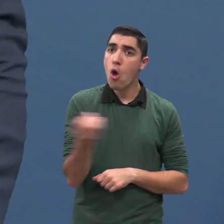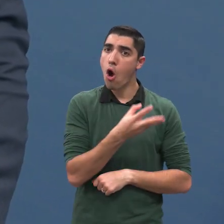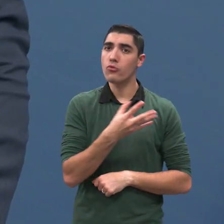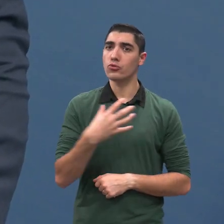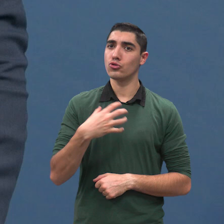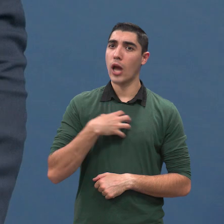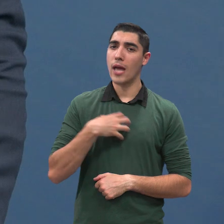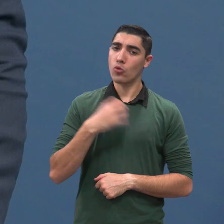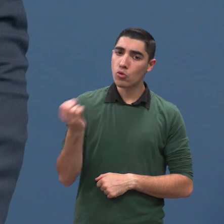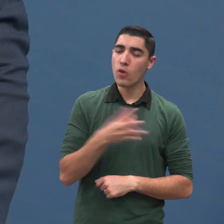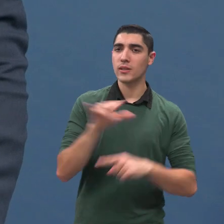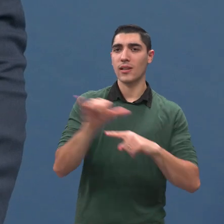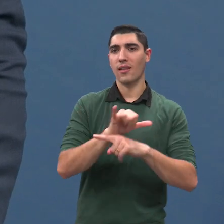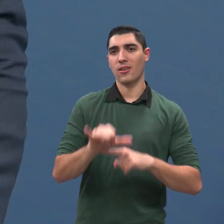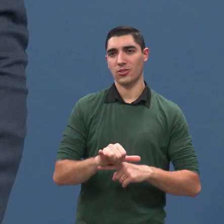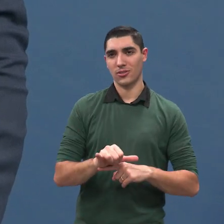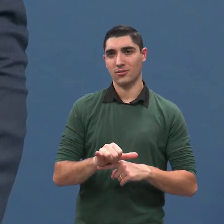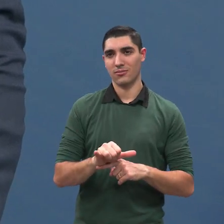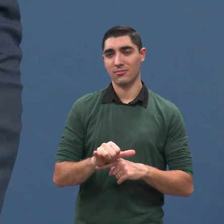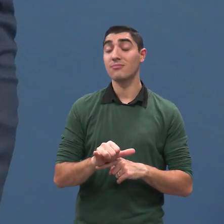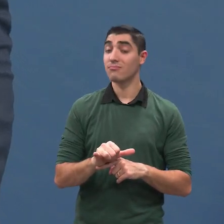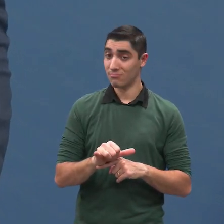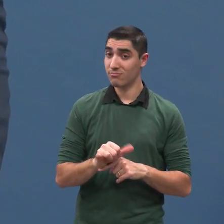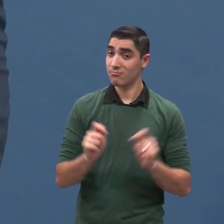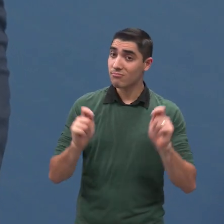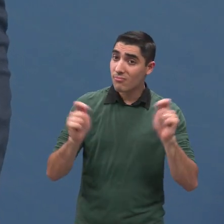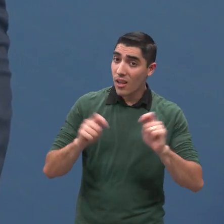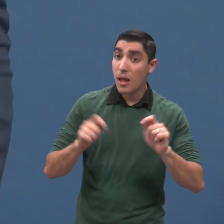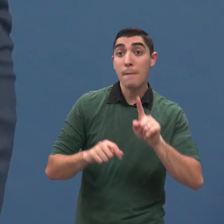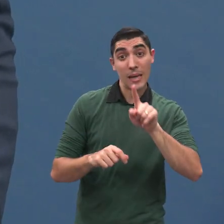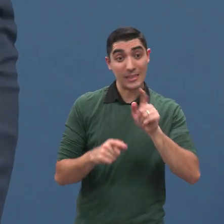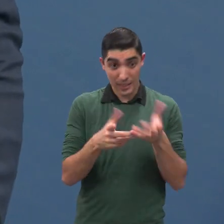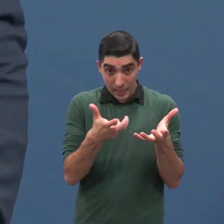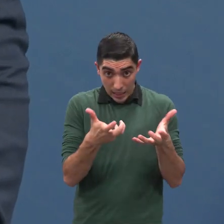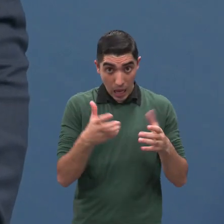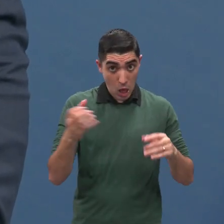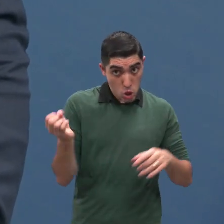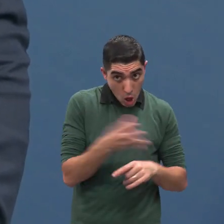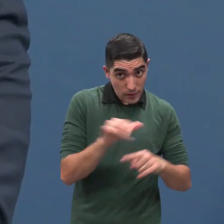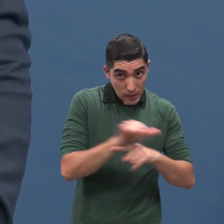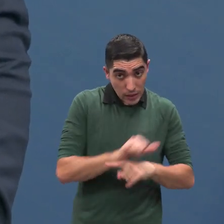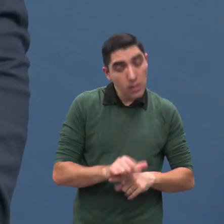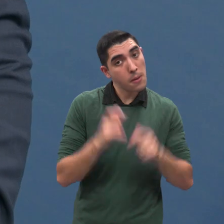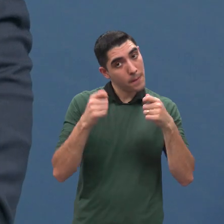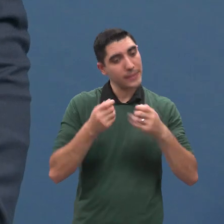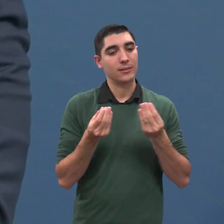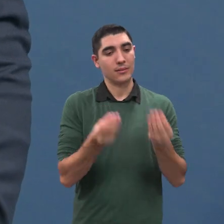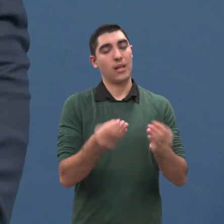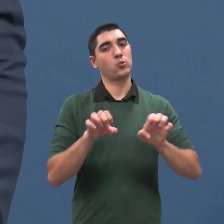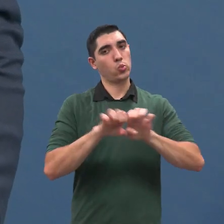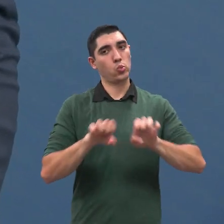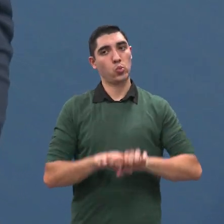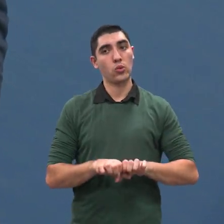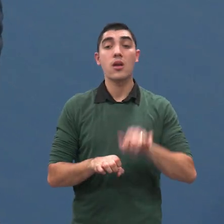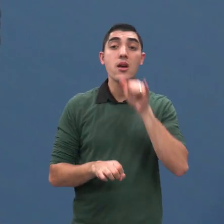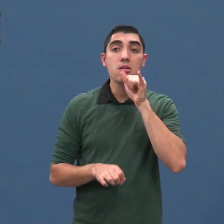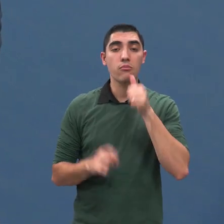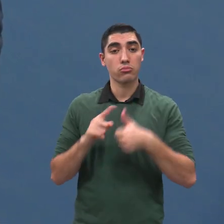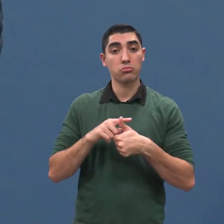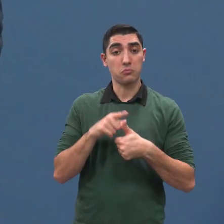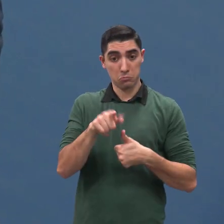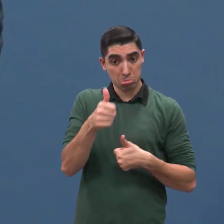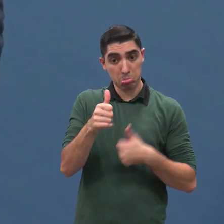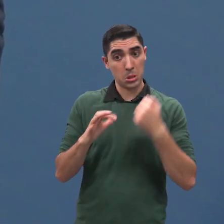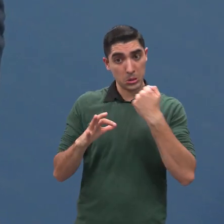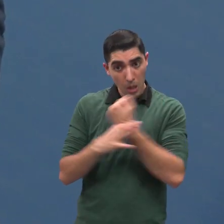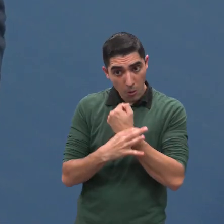construída já pode estar num outro formato, mas para ela estar num outro formato, eu tenho que dar condições. Então, como você falou, puxa, se eu der